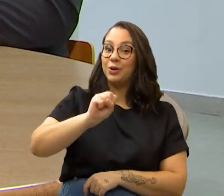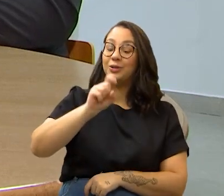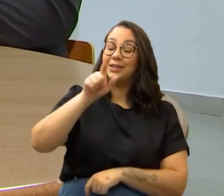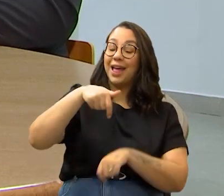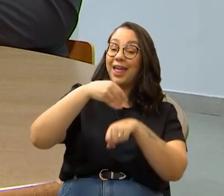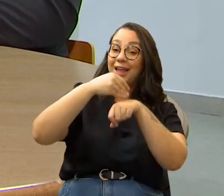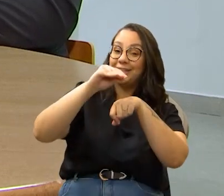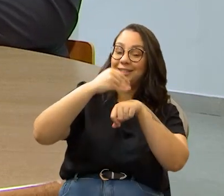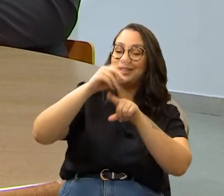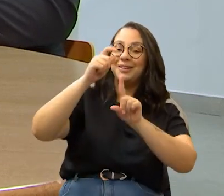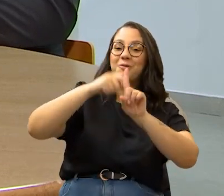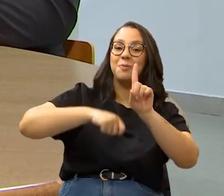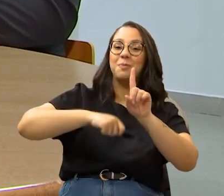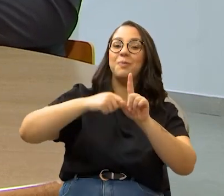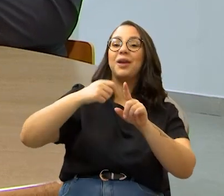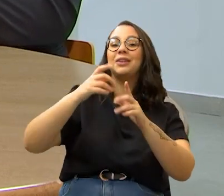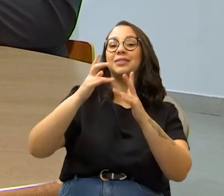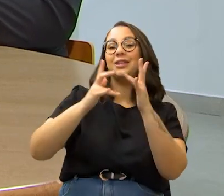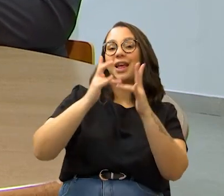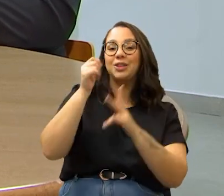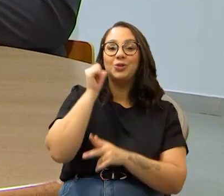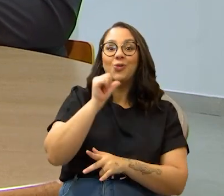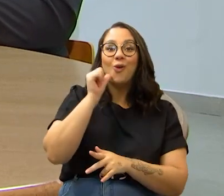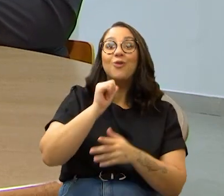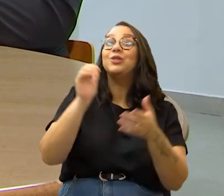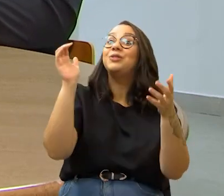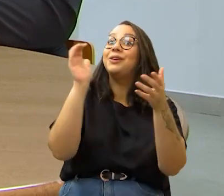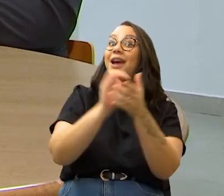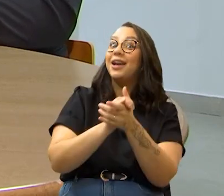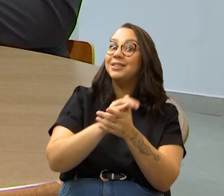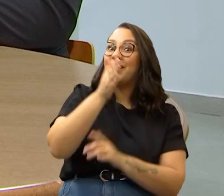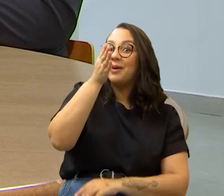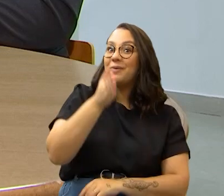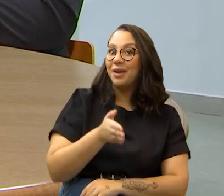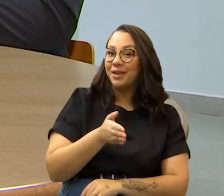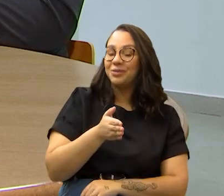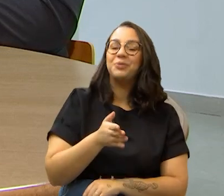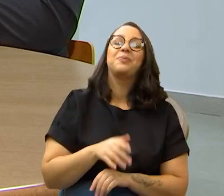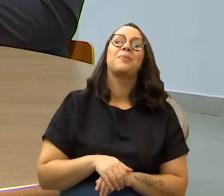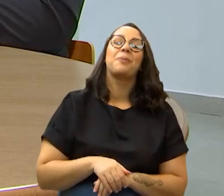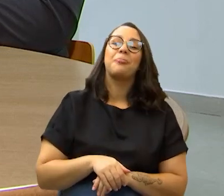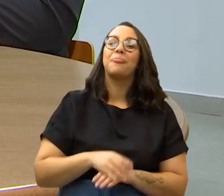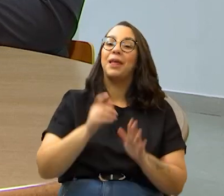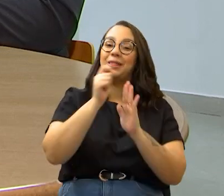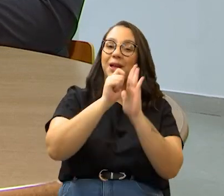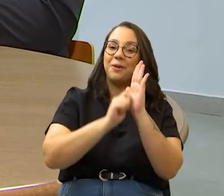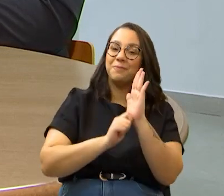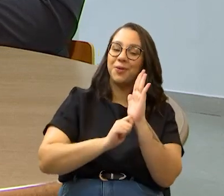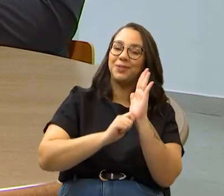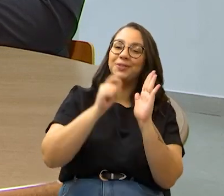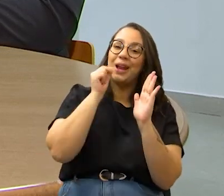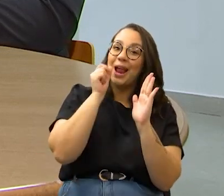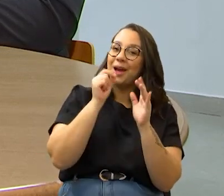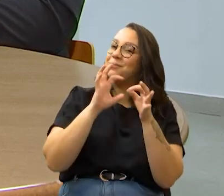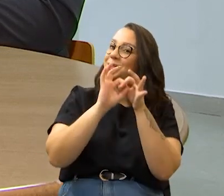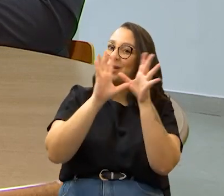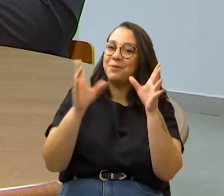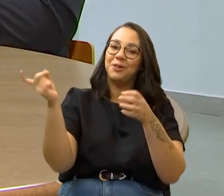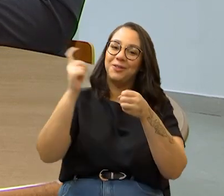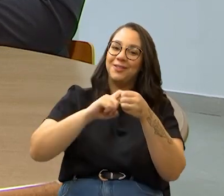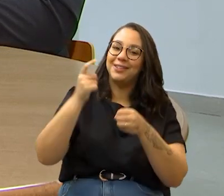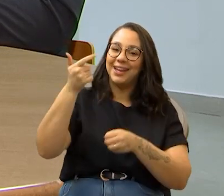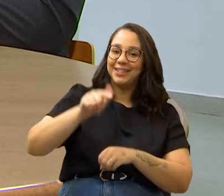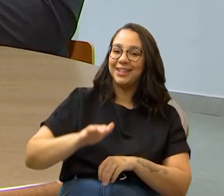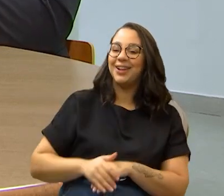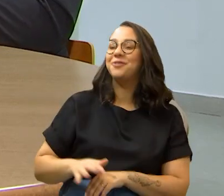que deu as dicas aí para o mês das noivas, o mês das noivinhas, dos casamentos. O Na Ponta do Lápis fica de portas abertas para você